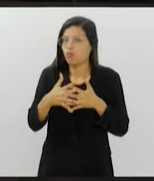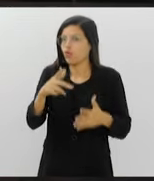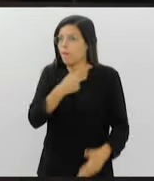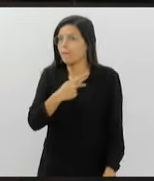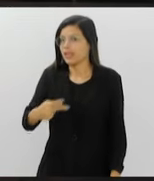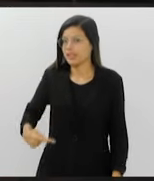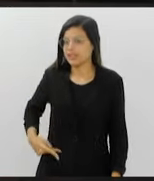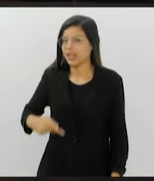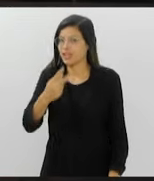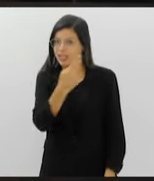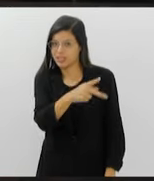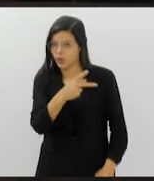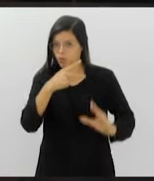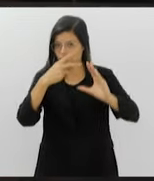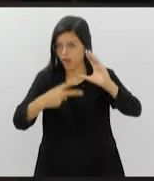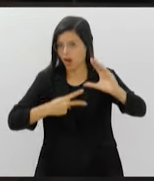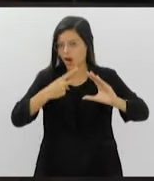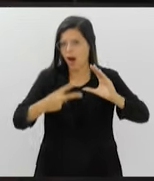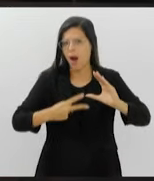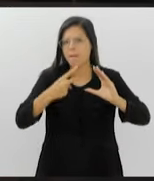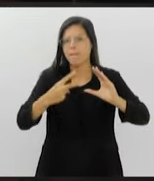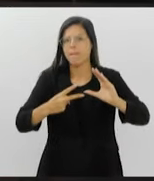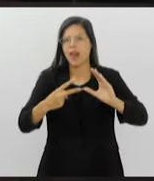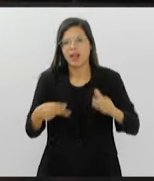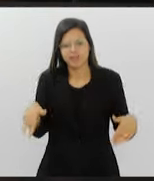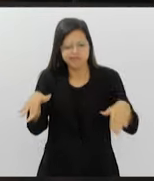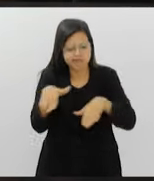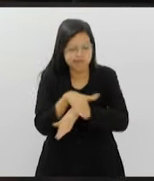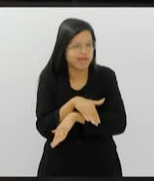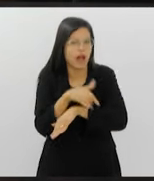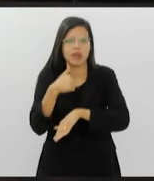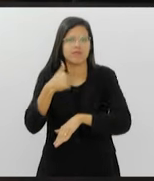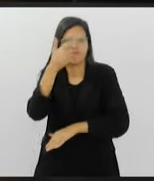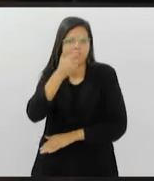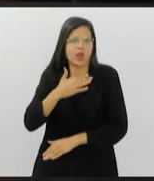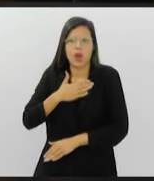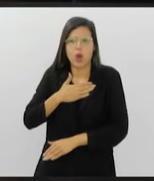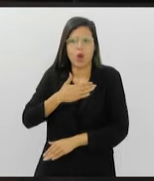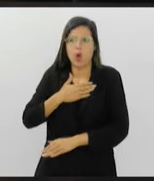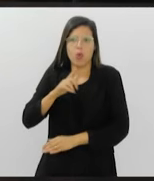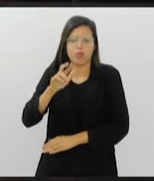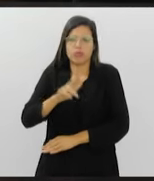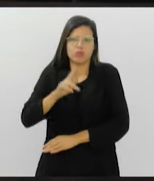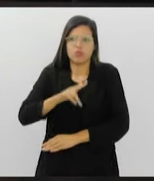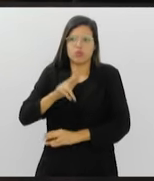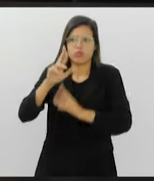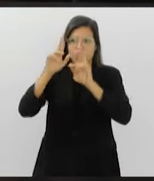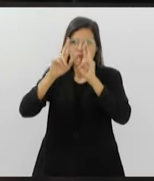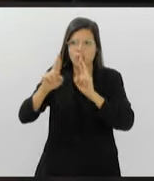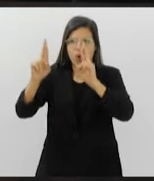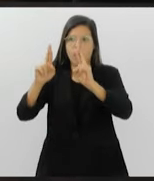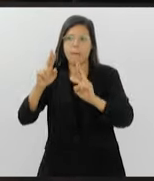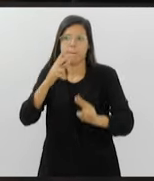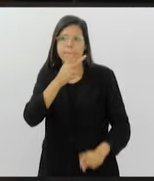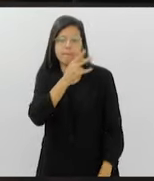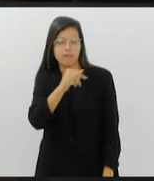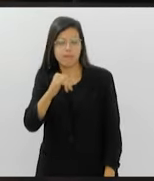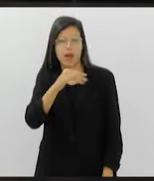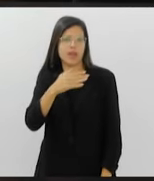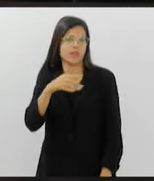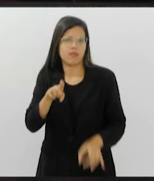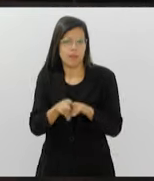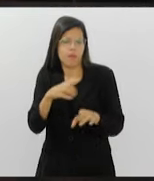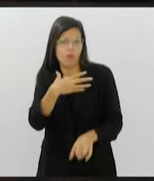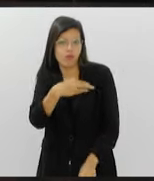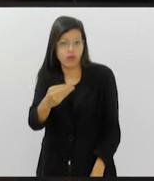que é subserviente à Vossa Excelência, da minha pessoa, que não é subserviente a ninguém, nem ao meu próprio pai e ao meu filho, que são as pessoas que eu mais amo nesse